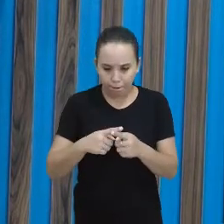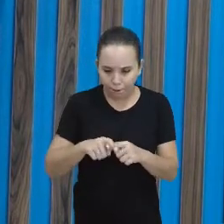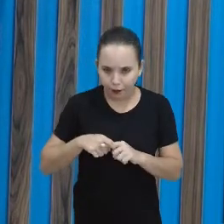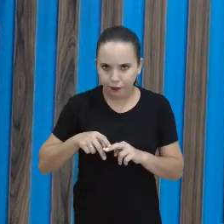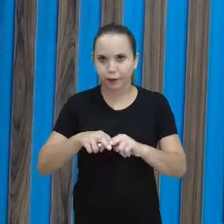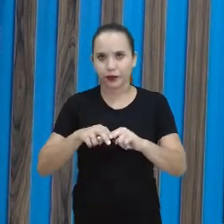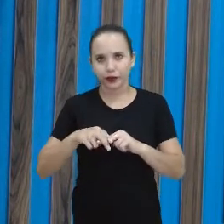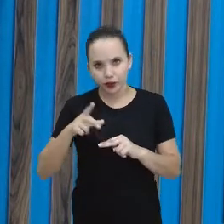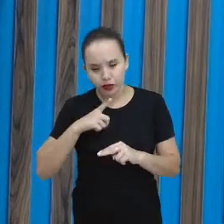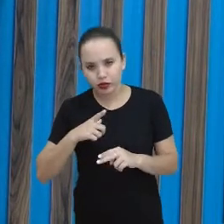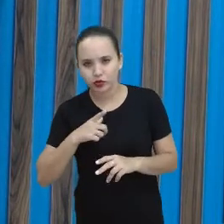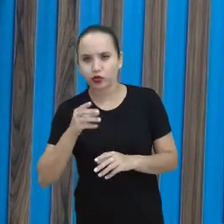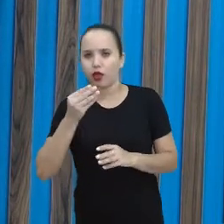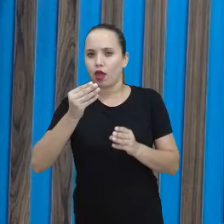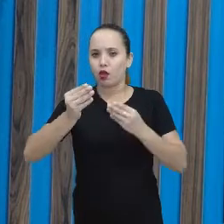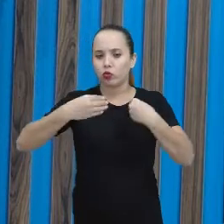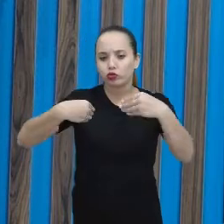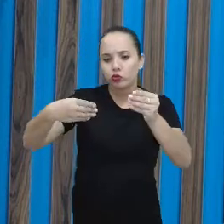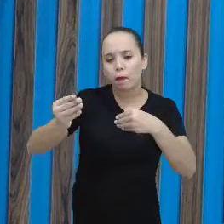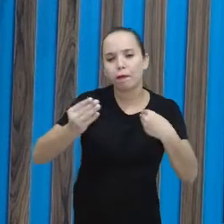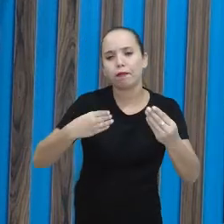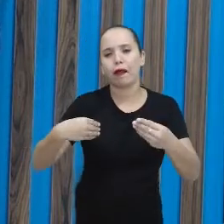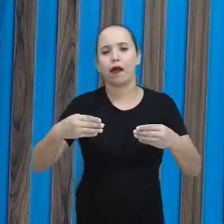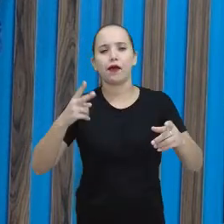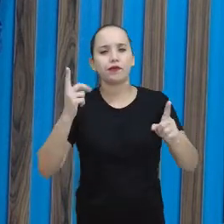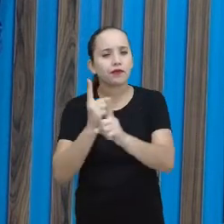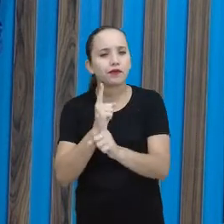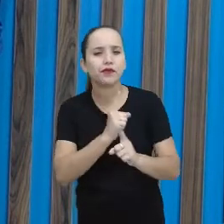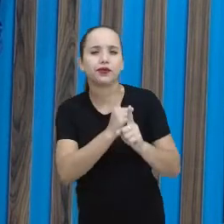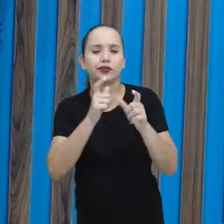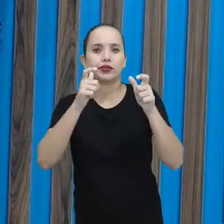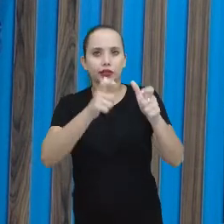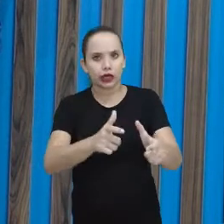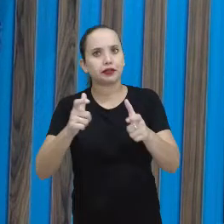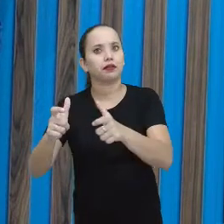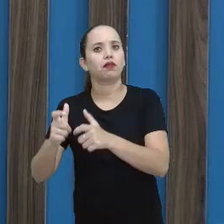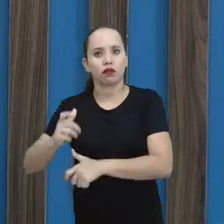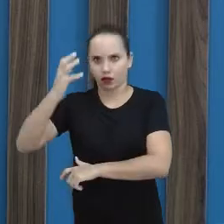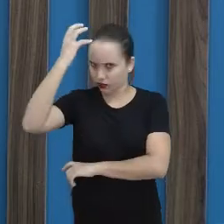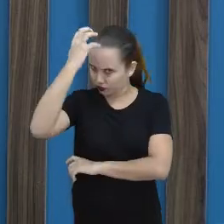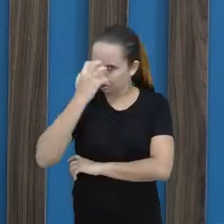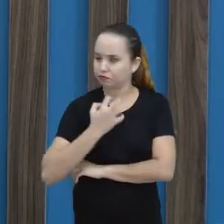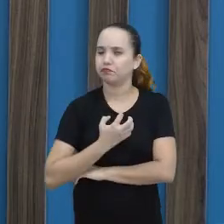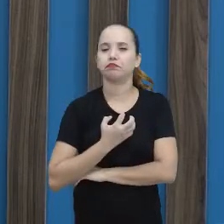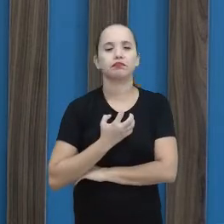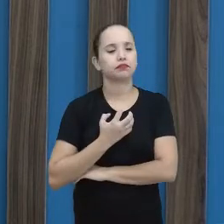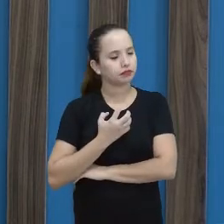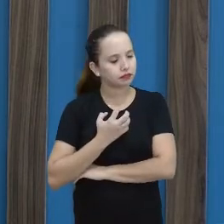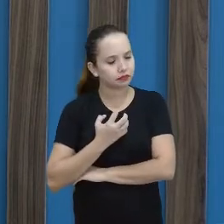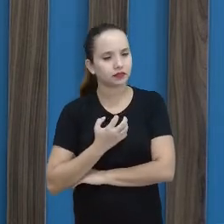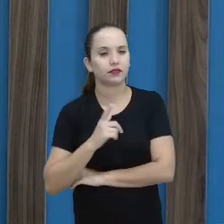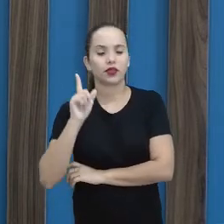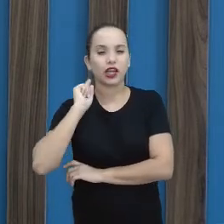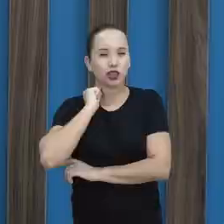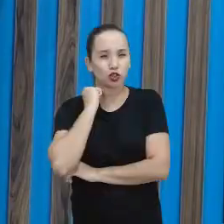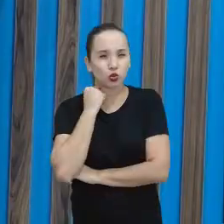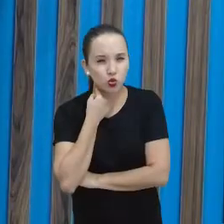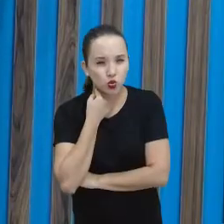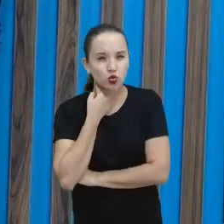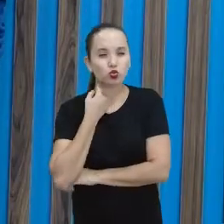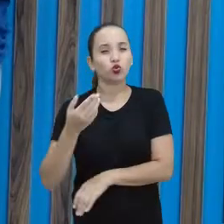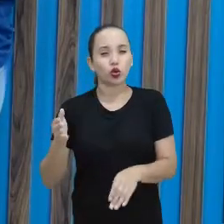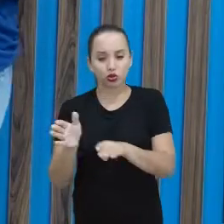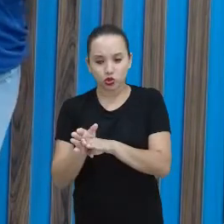dos microplásticos, não é, professora Cláudia? É isso. Pois é. Agrava muito, né? Agrava muito. Essa poluição, ela vai parar toda